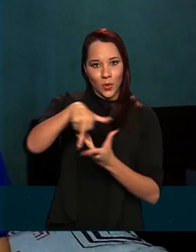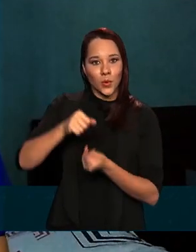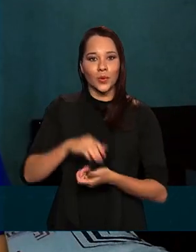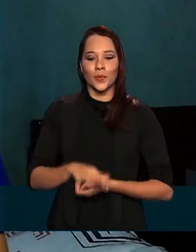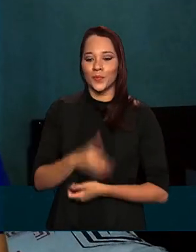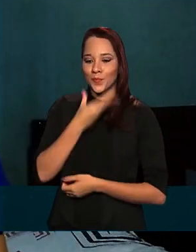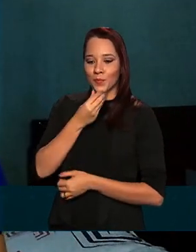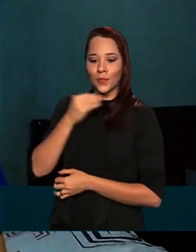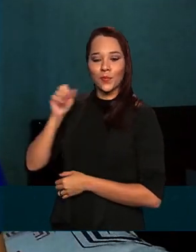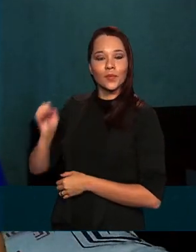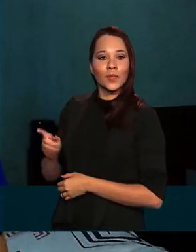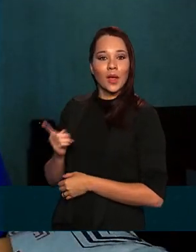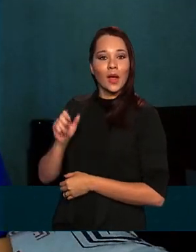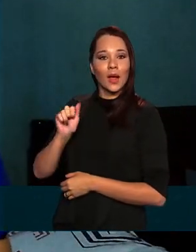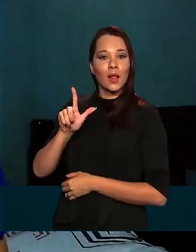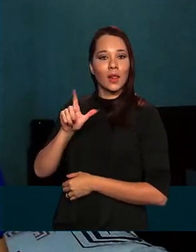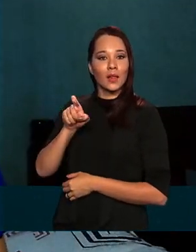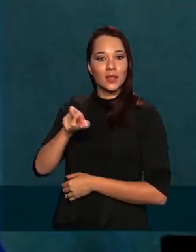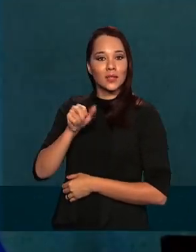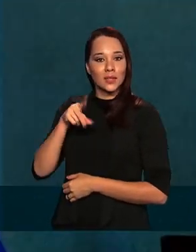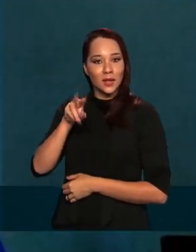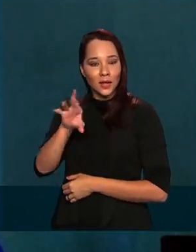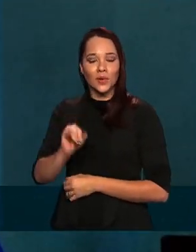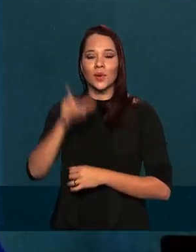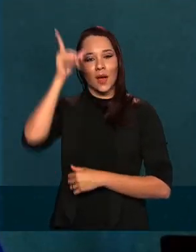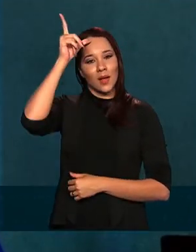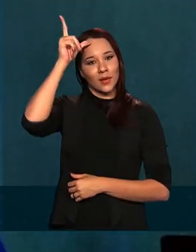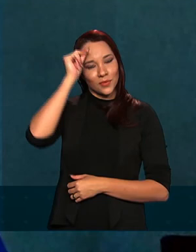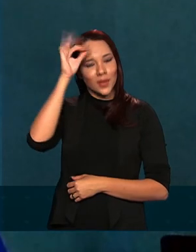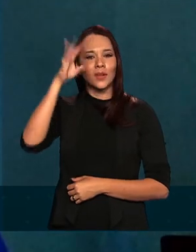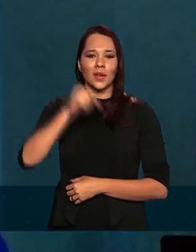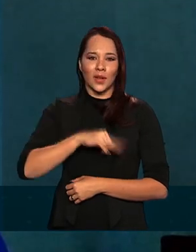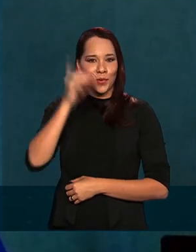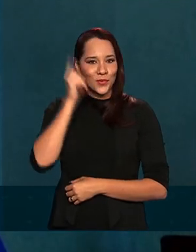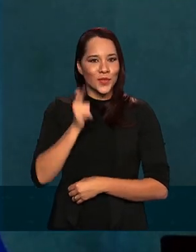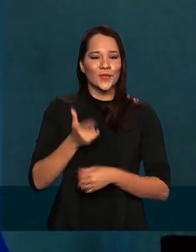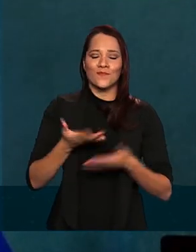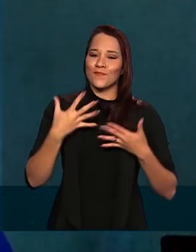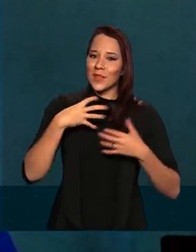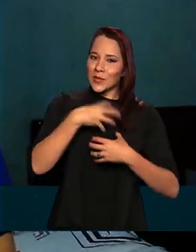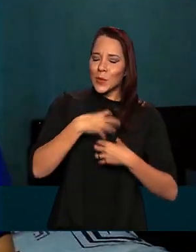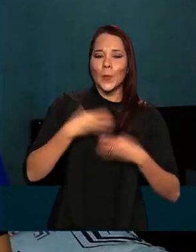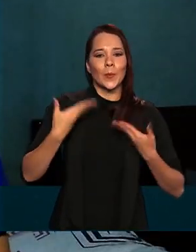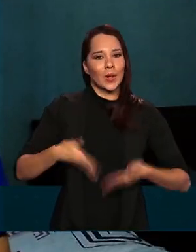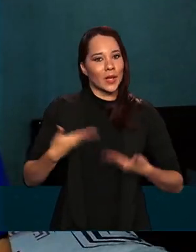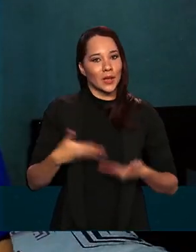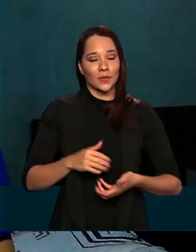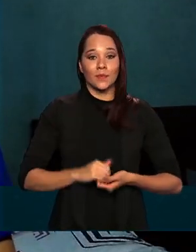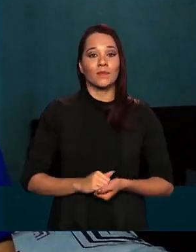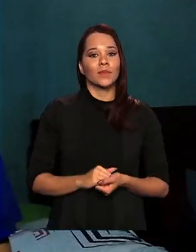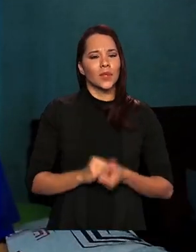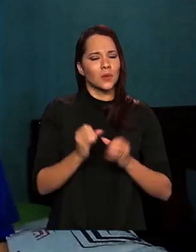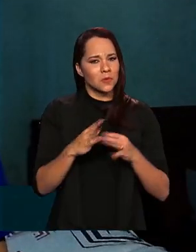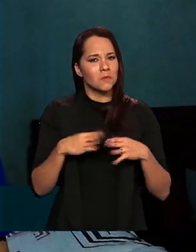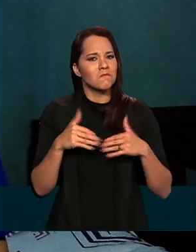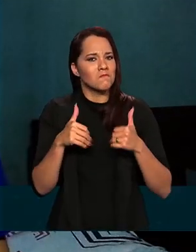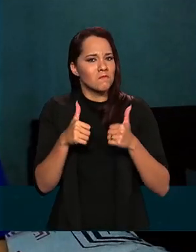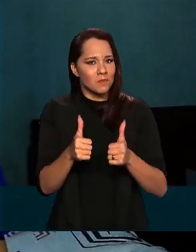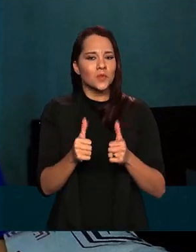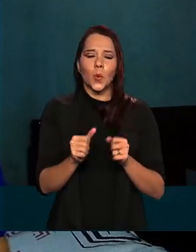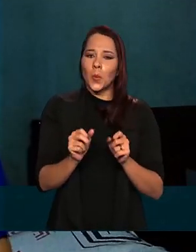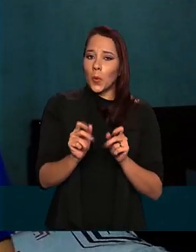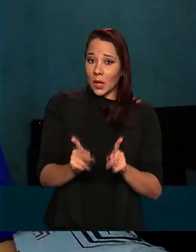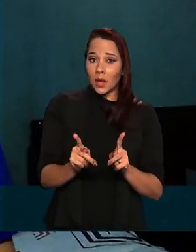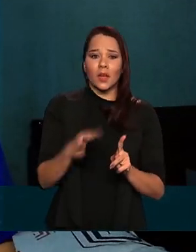Alessandro, de 23 anos, está aliviado. Passou pelo vírus com sintomas leves. Passou tudo bem, ocorreu tudo bem,